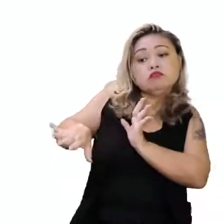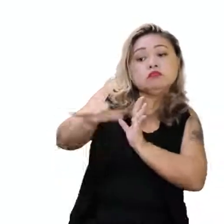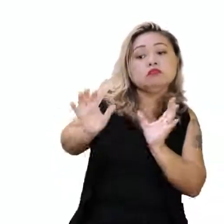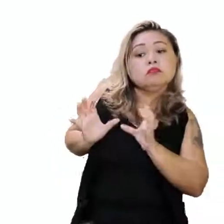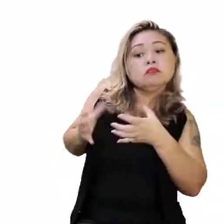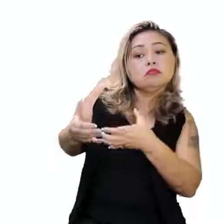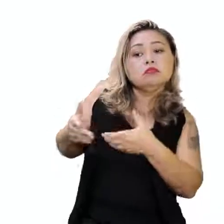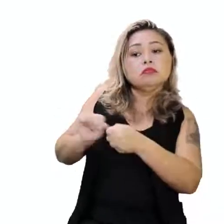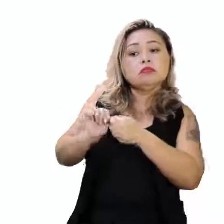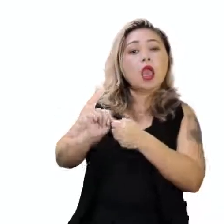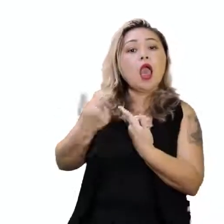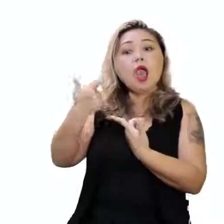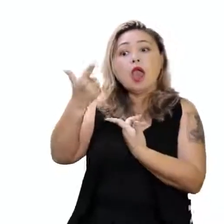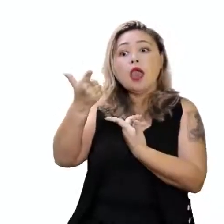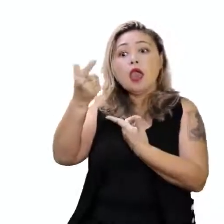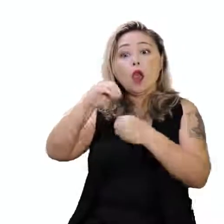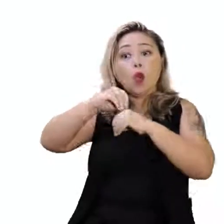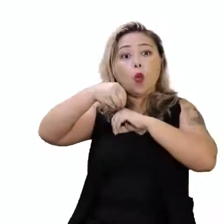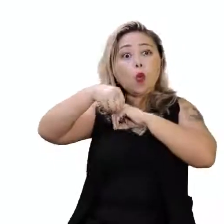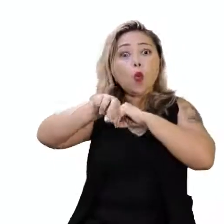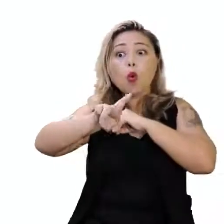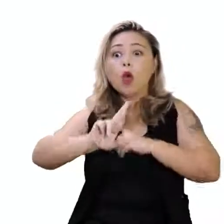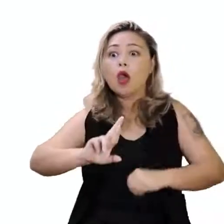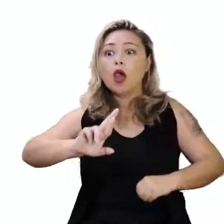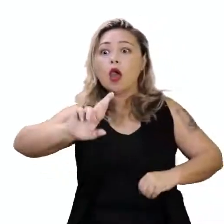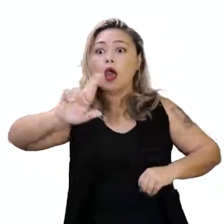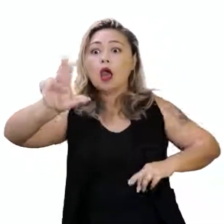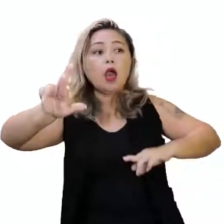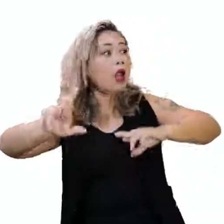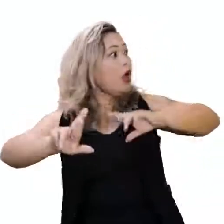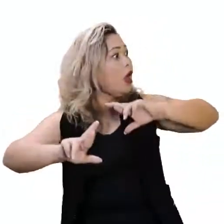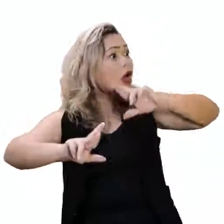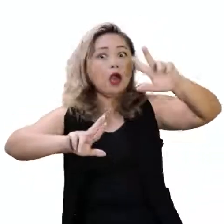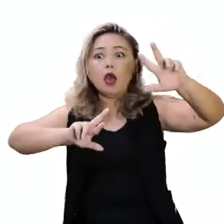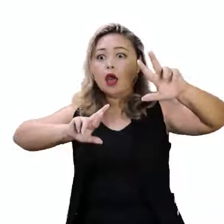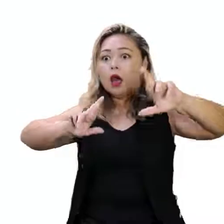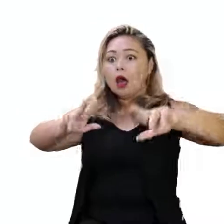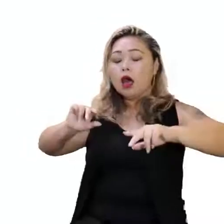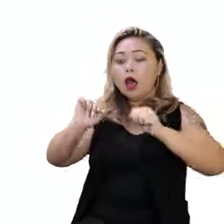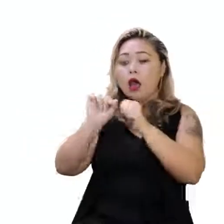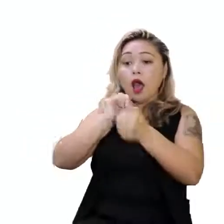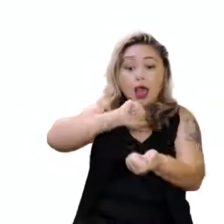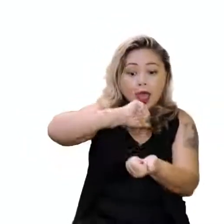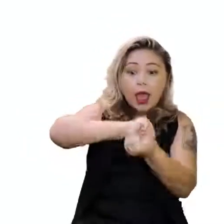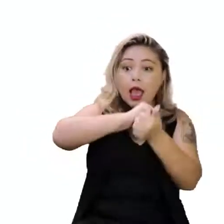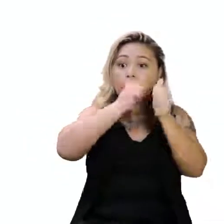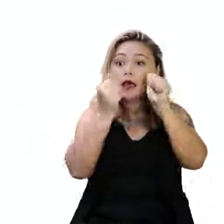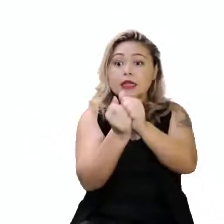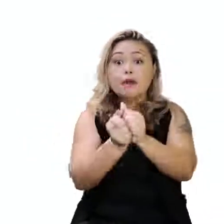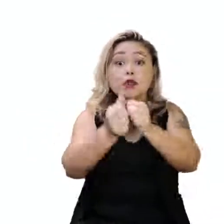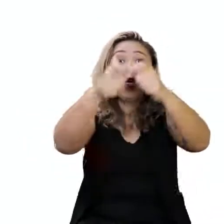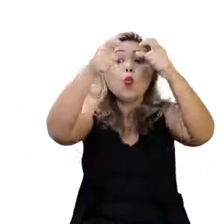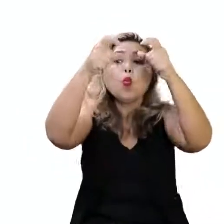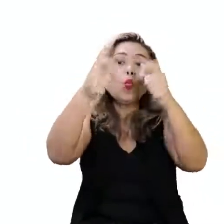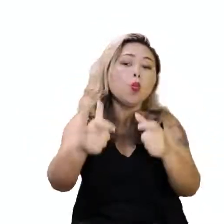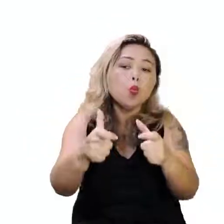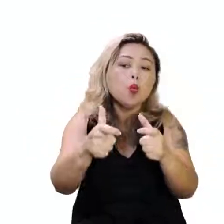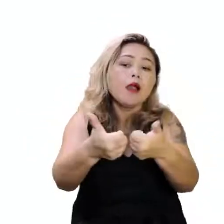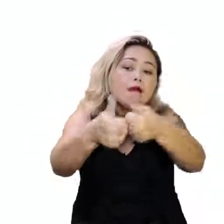são distintos, são diferentes, adaptados às regiões onde eles permanecem.